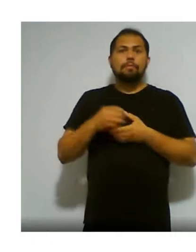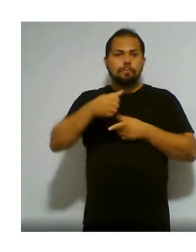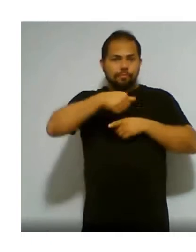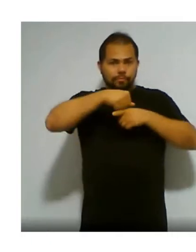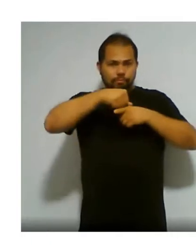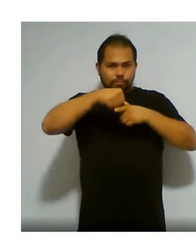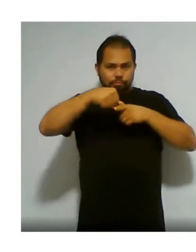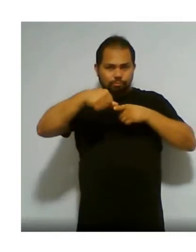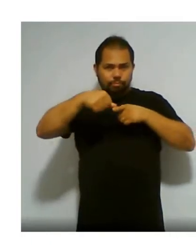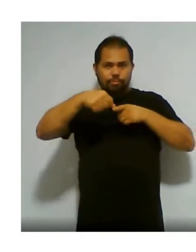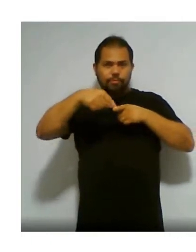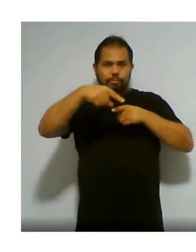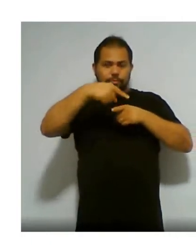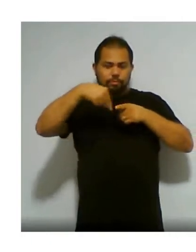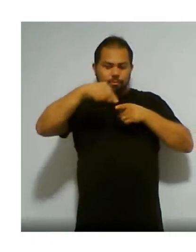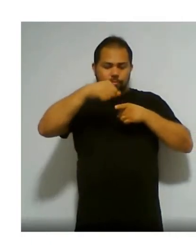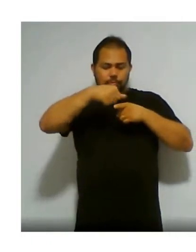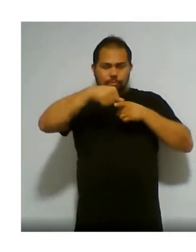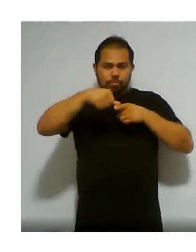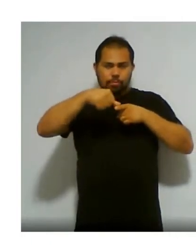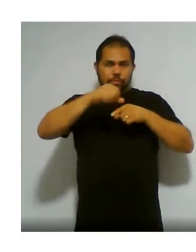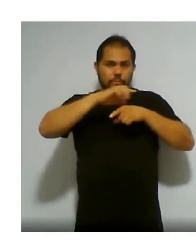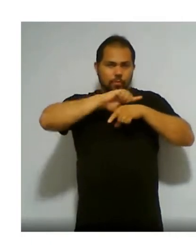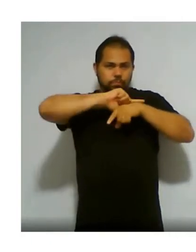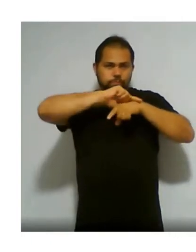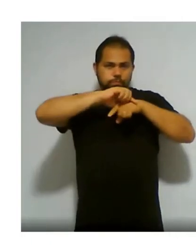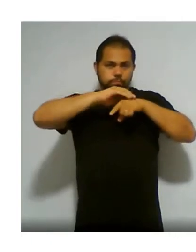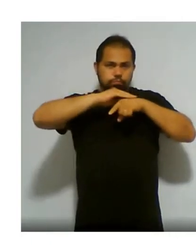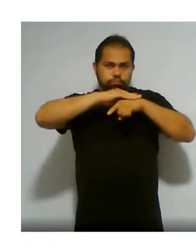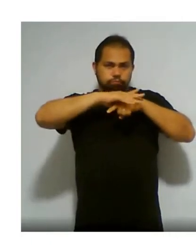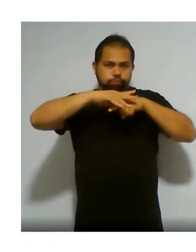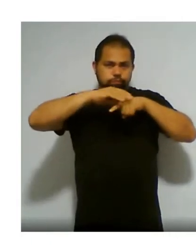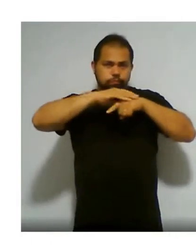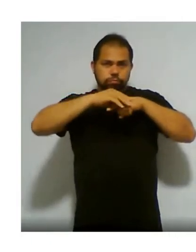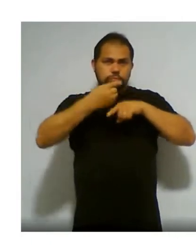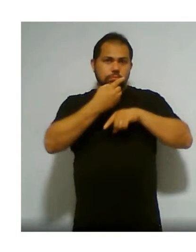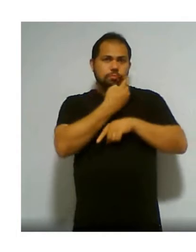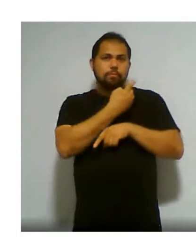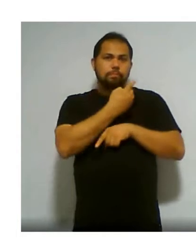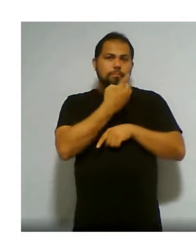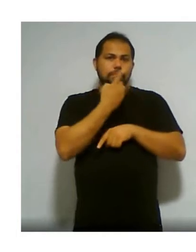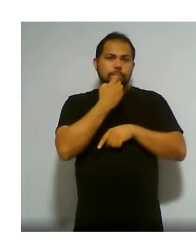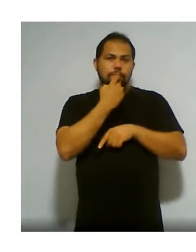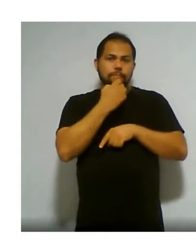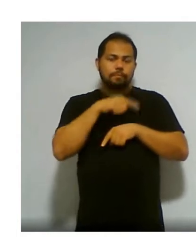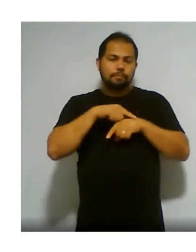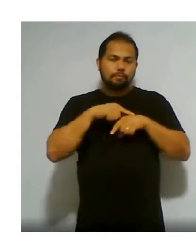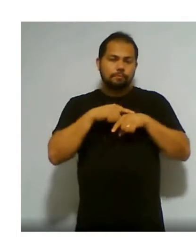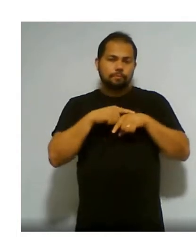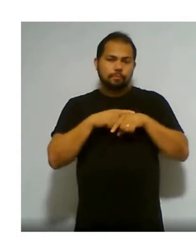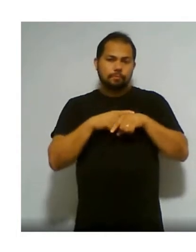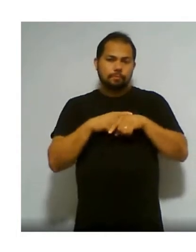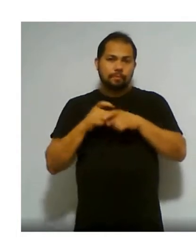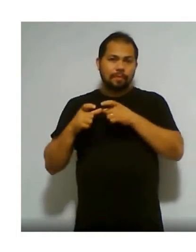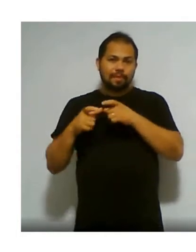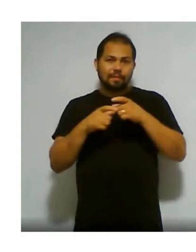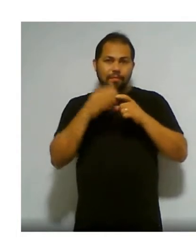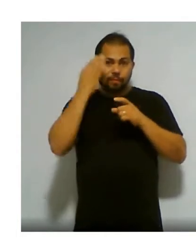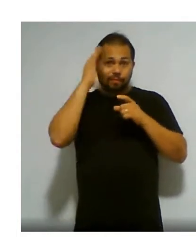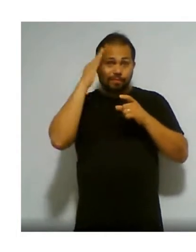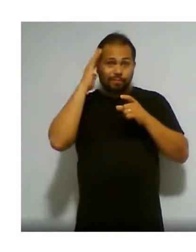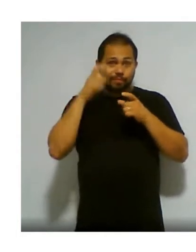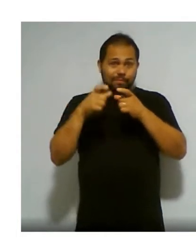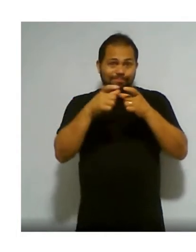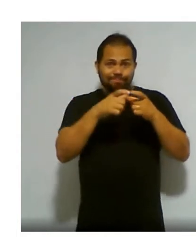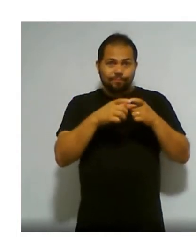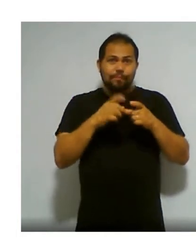Né? Você tem que espalhar nessa região aqui, nessa elipse, e nessa de cá são os locais principais para você espalhar. Se você coloca a pasta